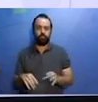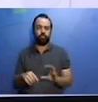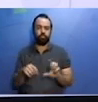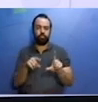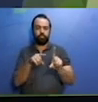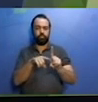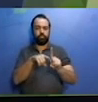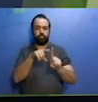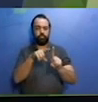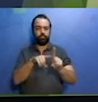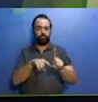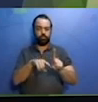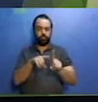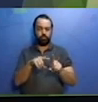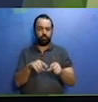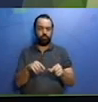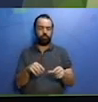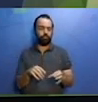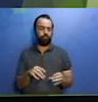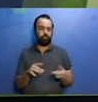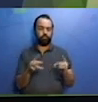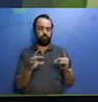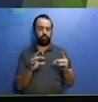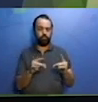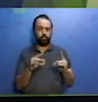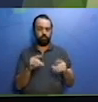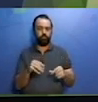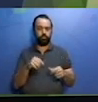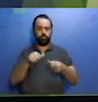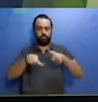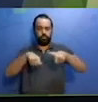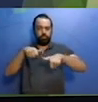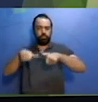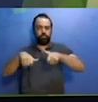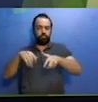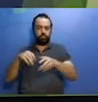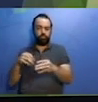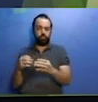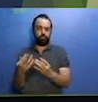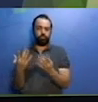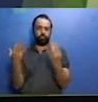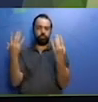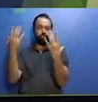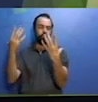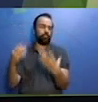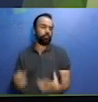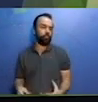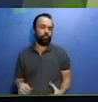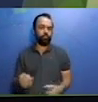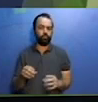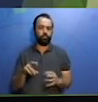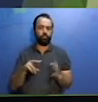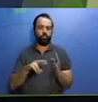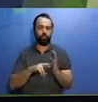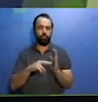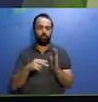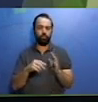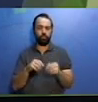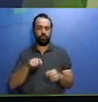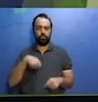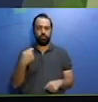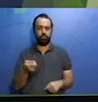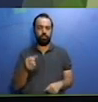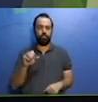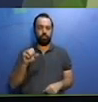ebulição. Nós temos aqui alguns exemplos, que é a acetona e a água. A obtenção de derivados